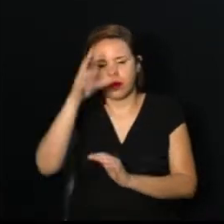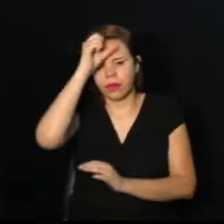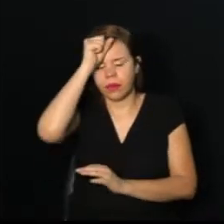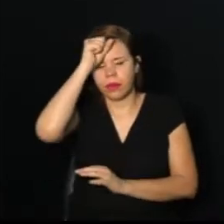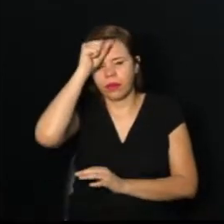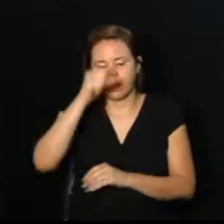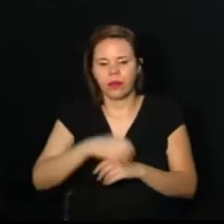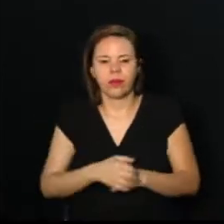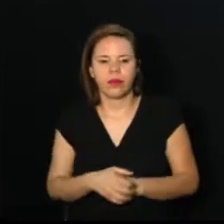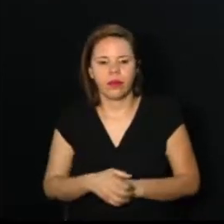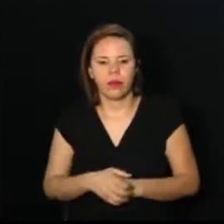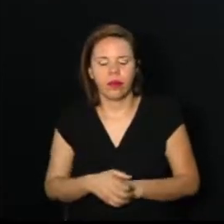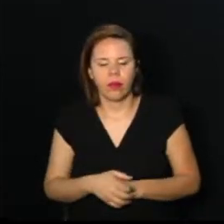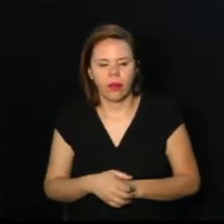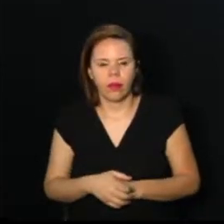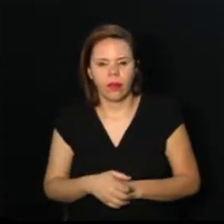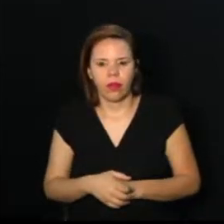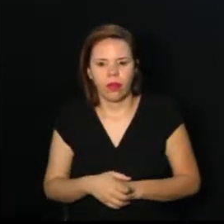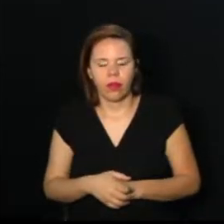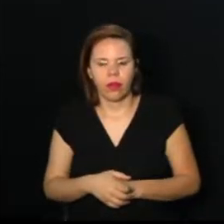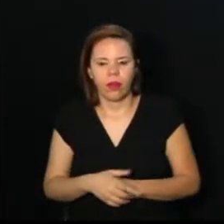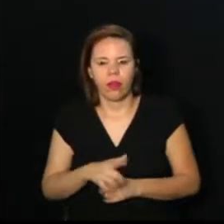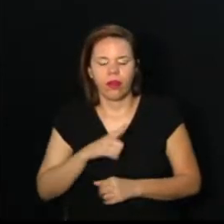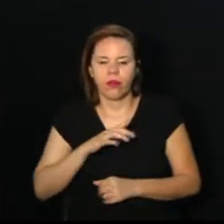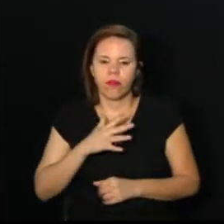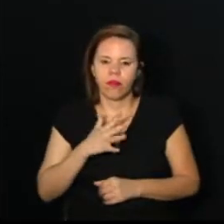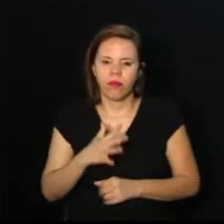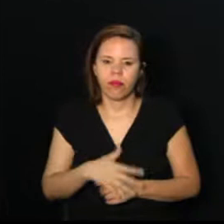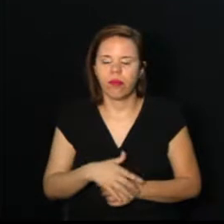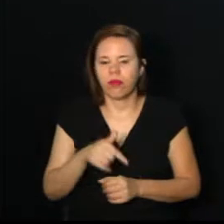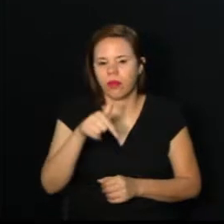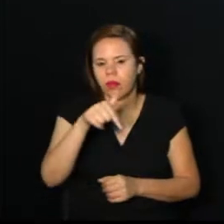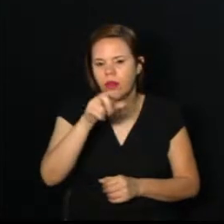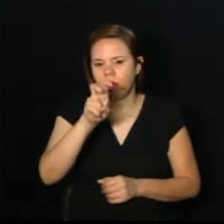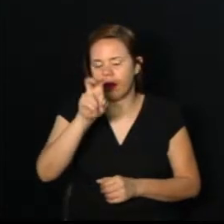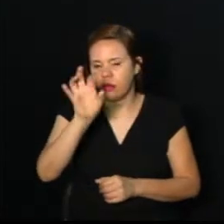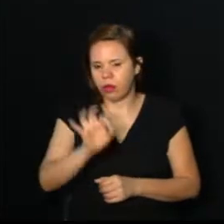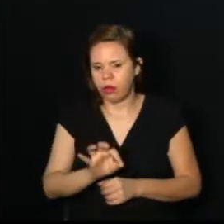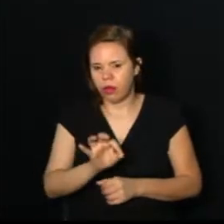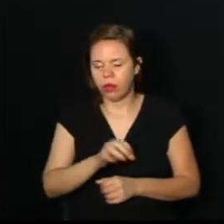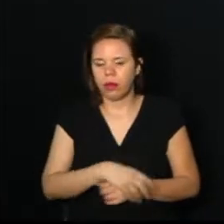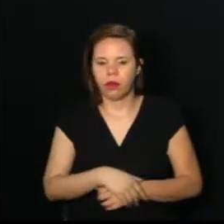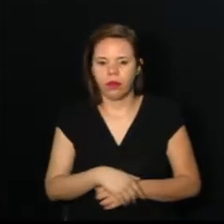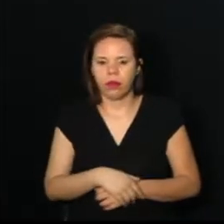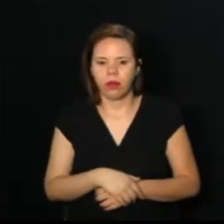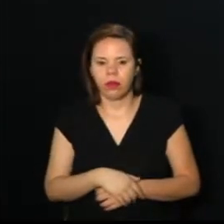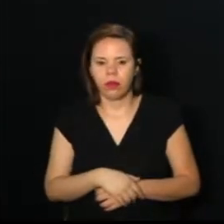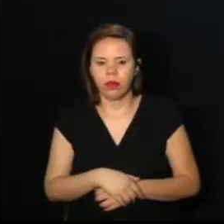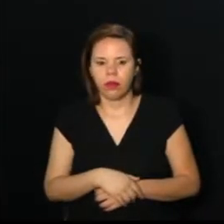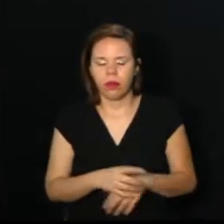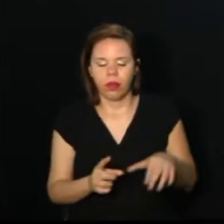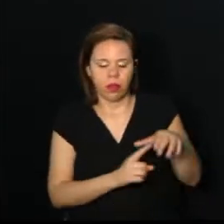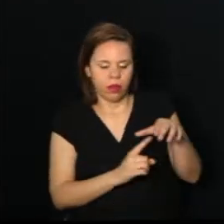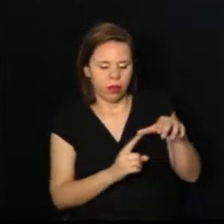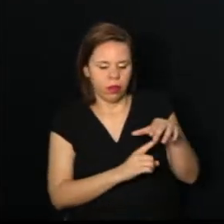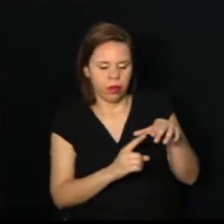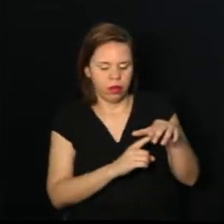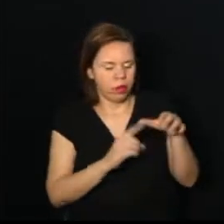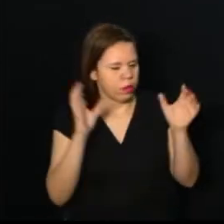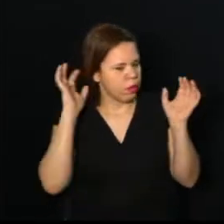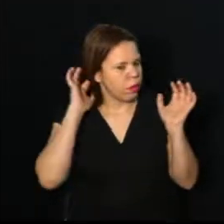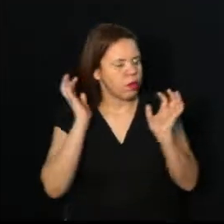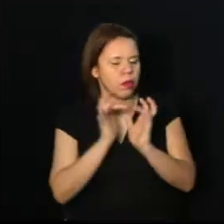aprendizagem ocupam atualmente em torno de 75% dos ambulatórios de